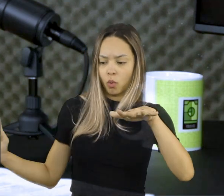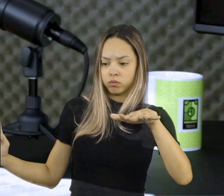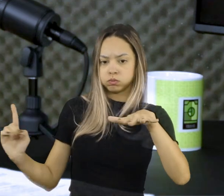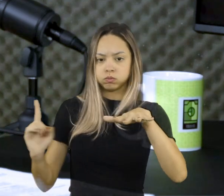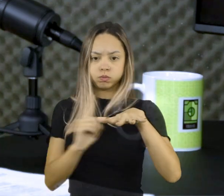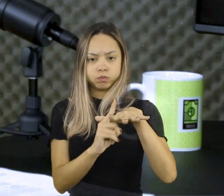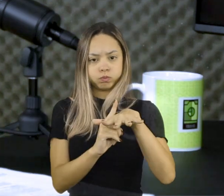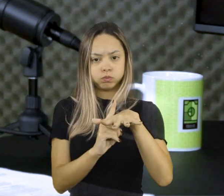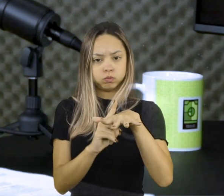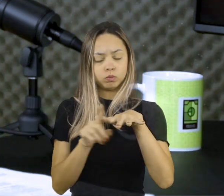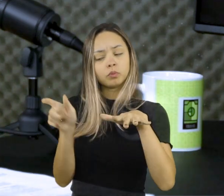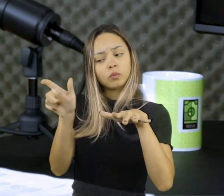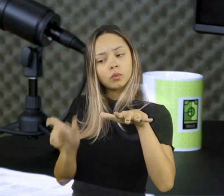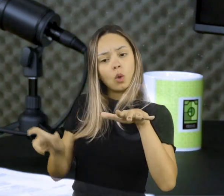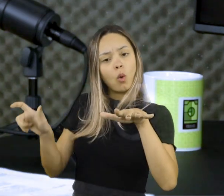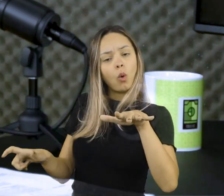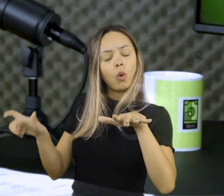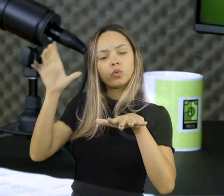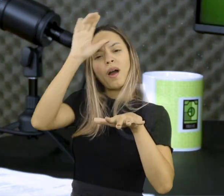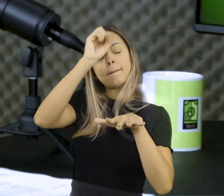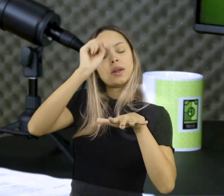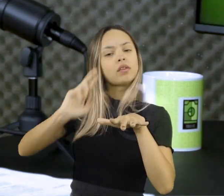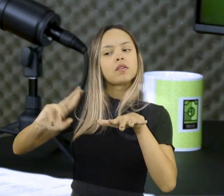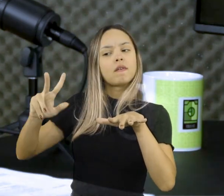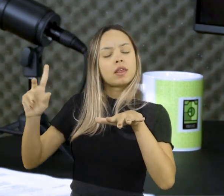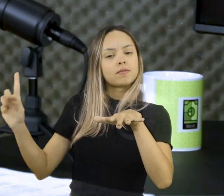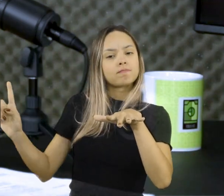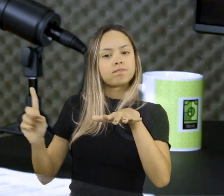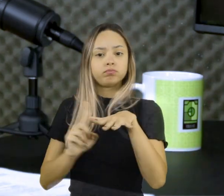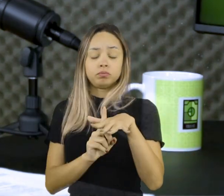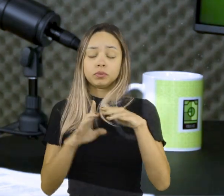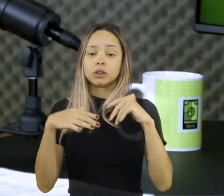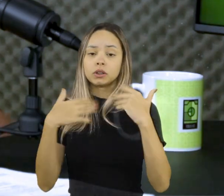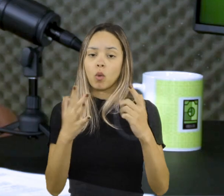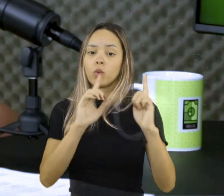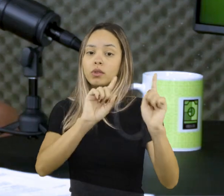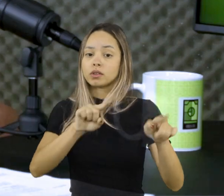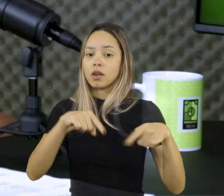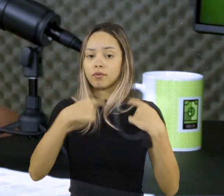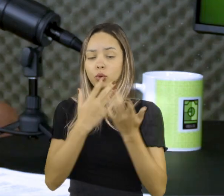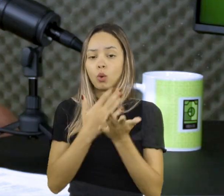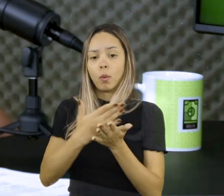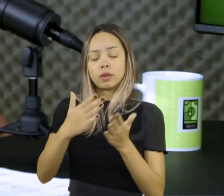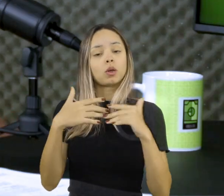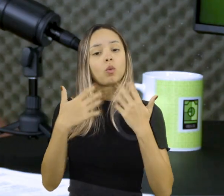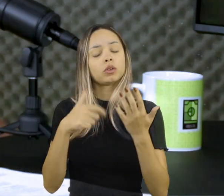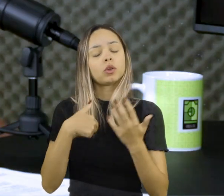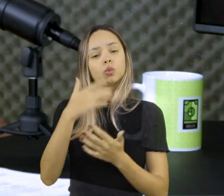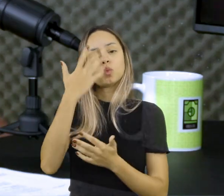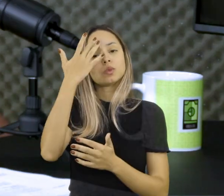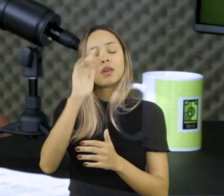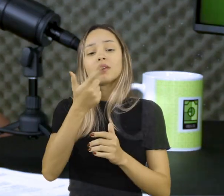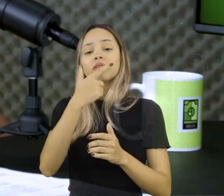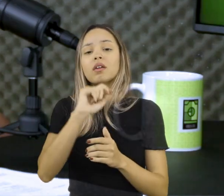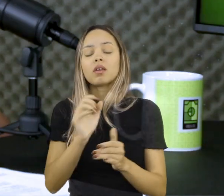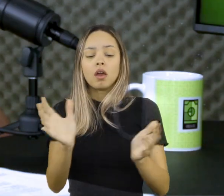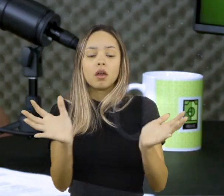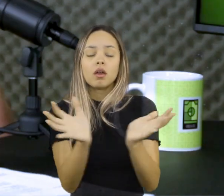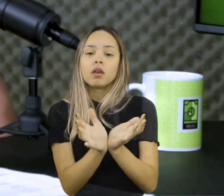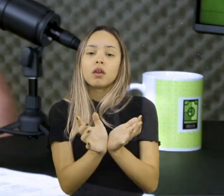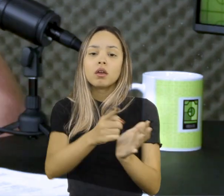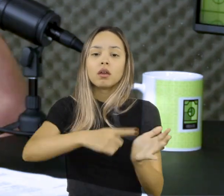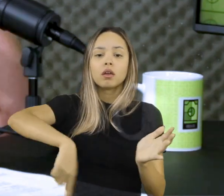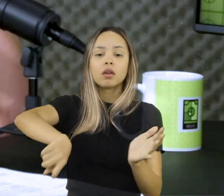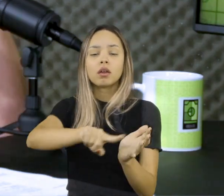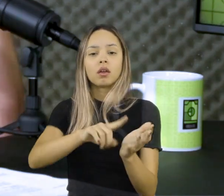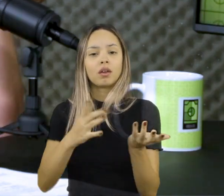maneira diferenciada? Então, os desafios começam quando eu não sei quem é meu público, quando eu